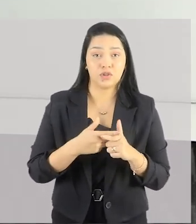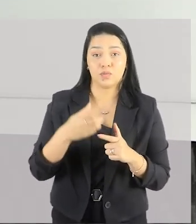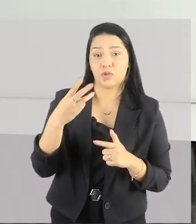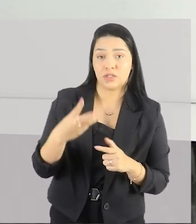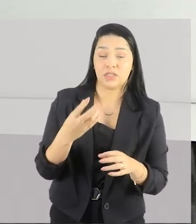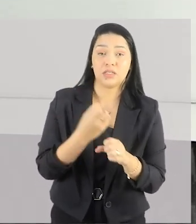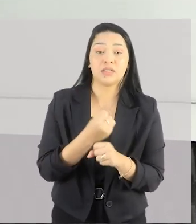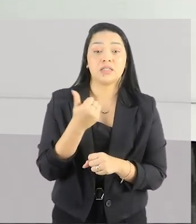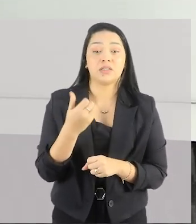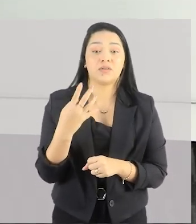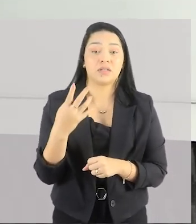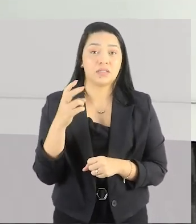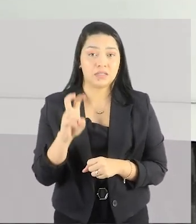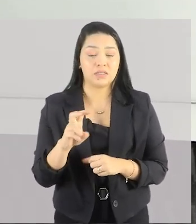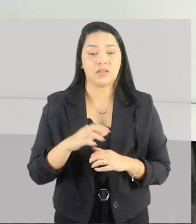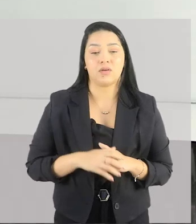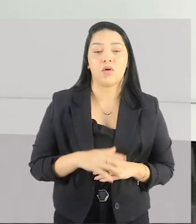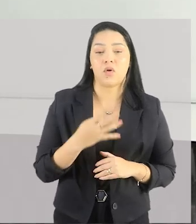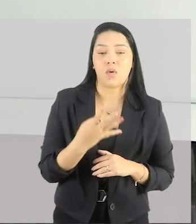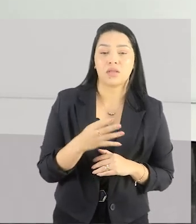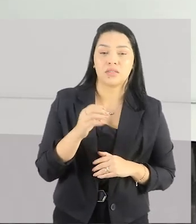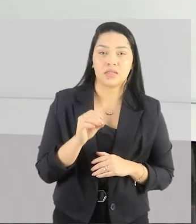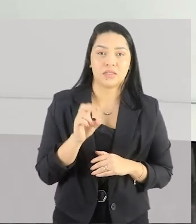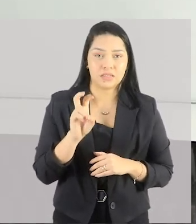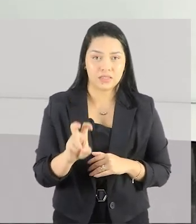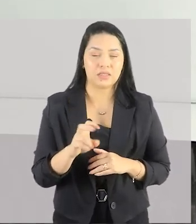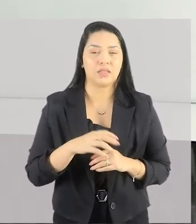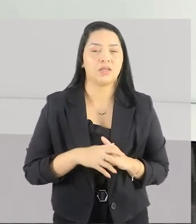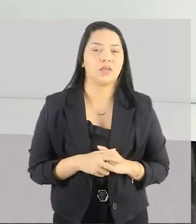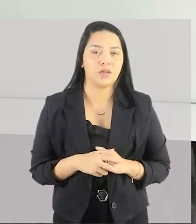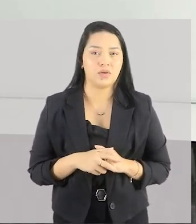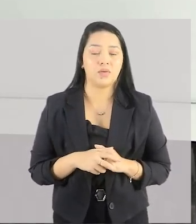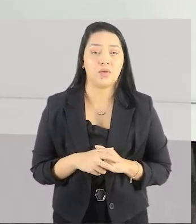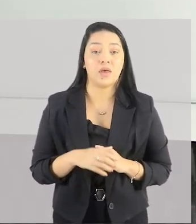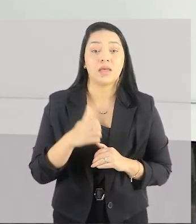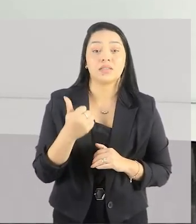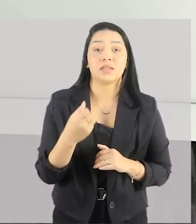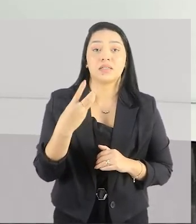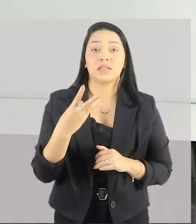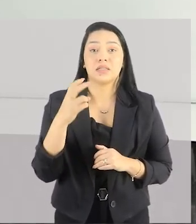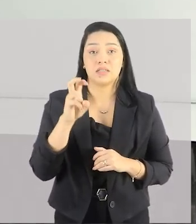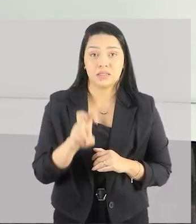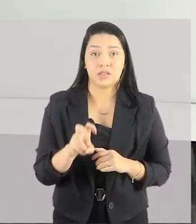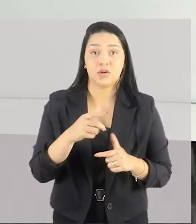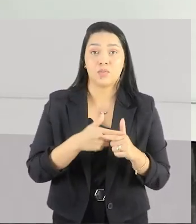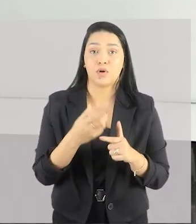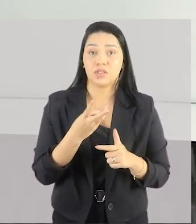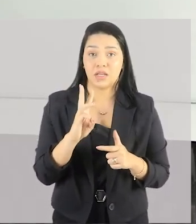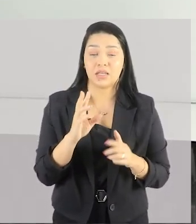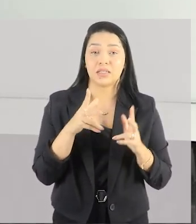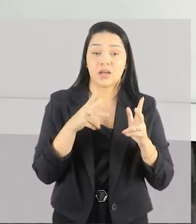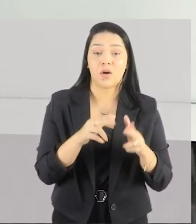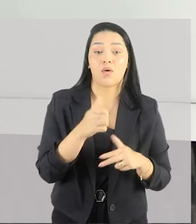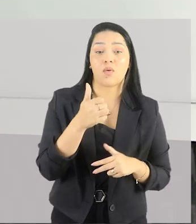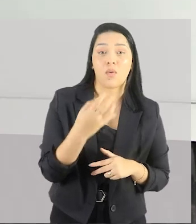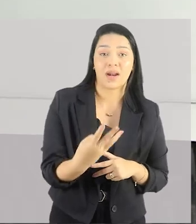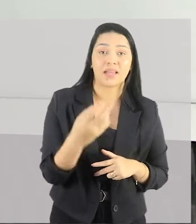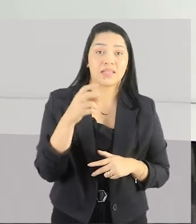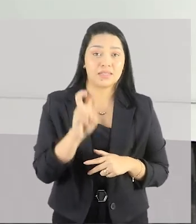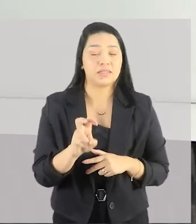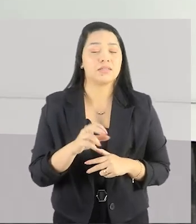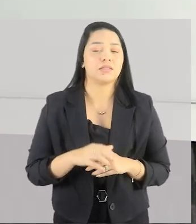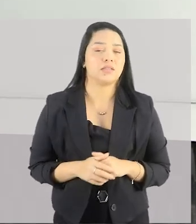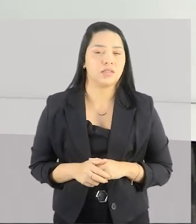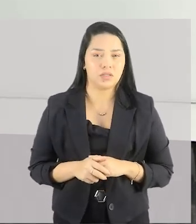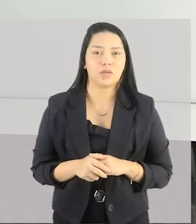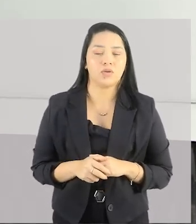45, 405 por 3, 135, 135 por 3, 45. Ainda dá por